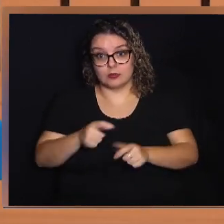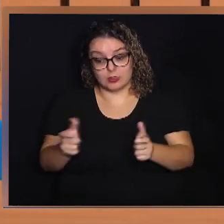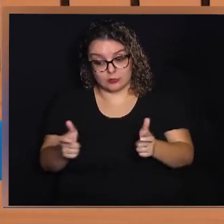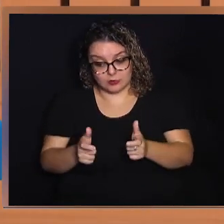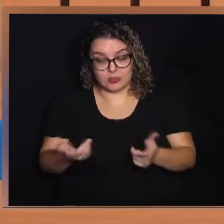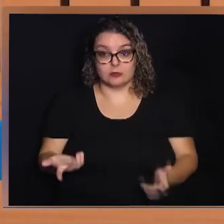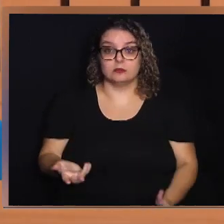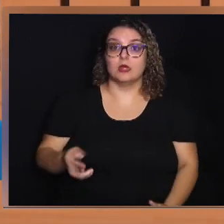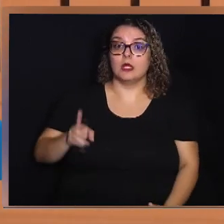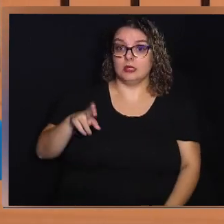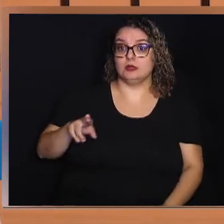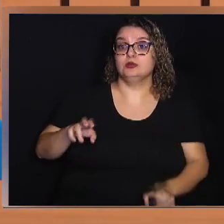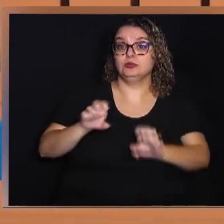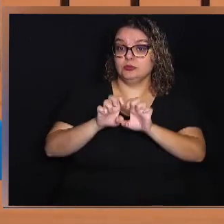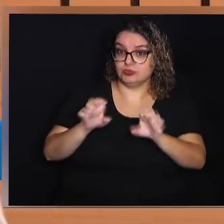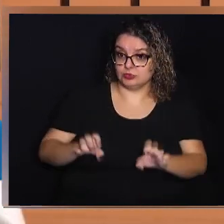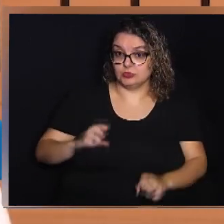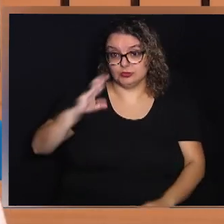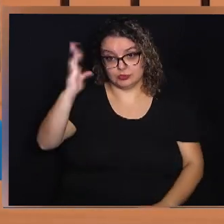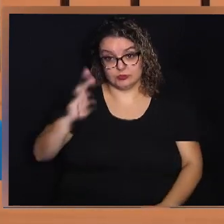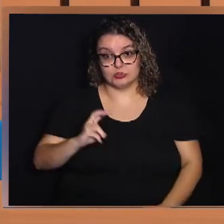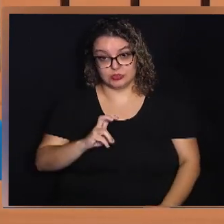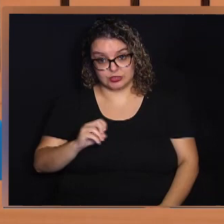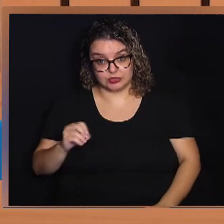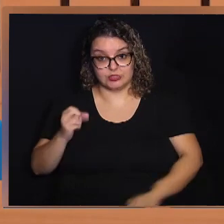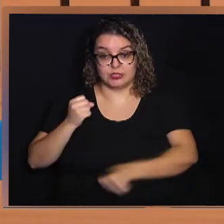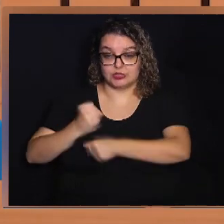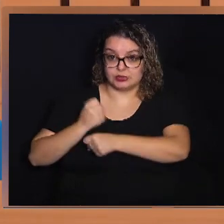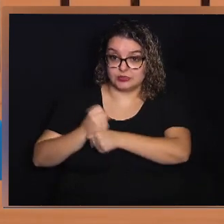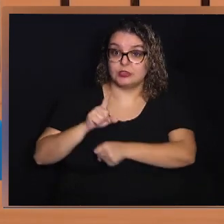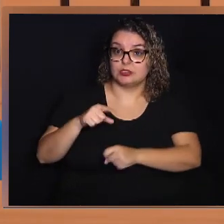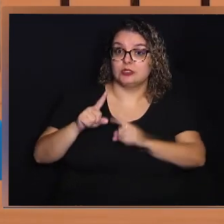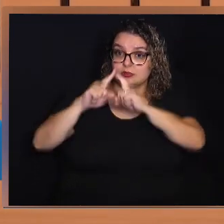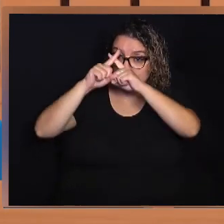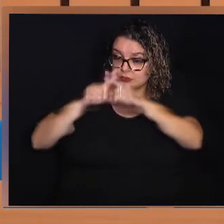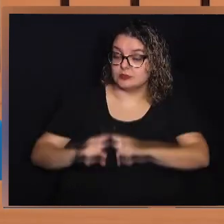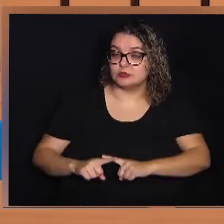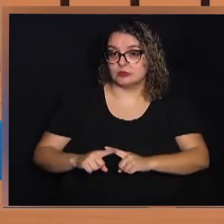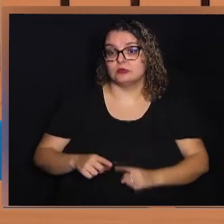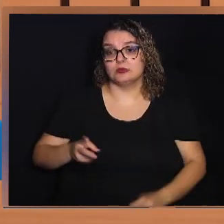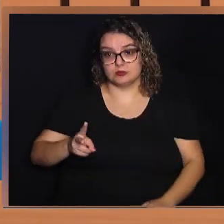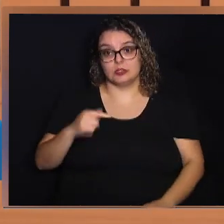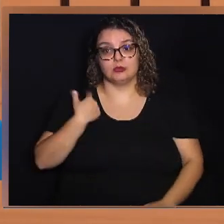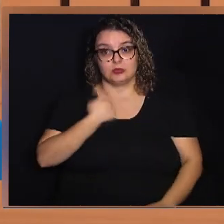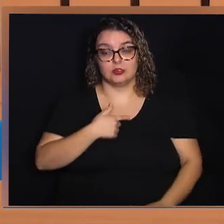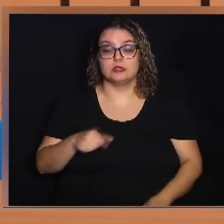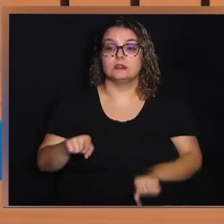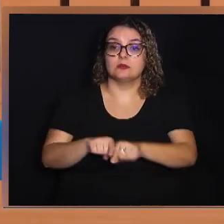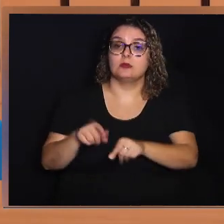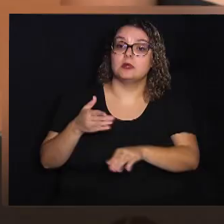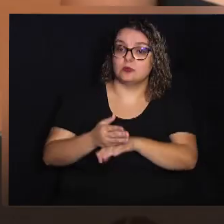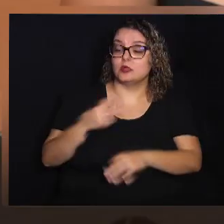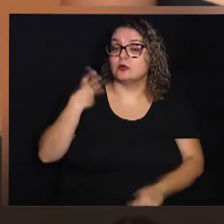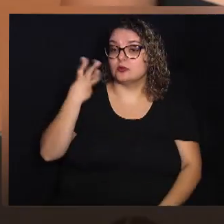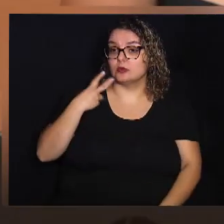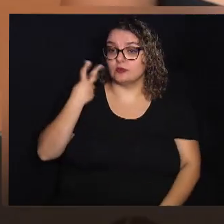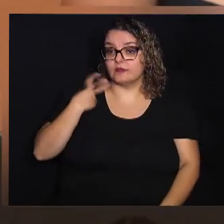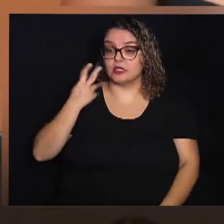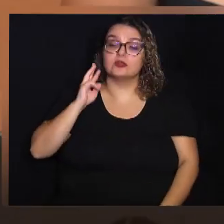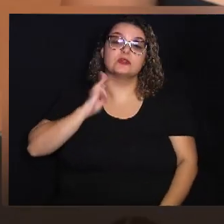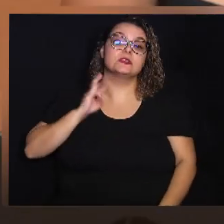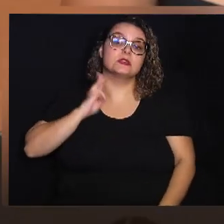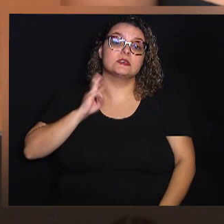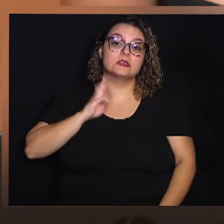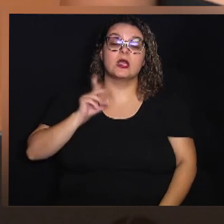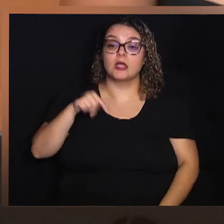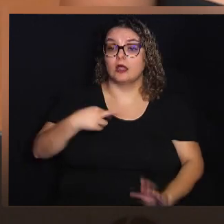ela é no curto prazo as causas São estruturais de Brasil de 500 anos então é Um Desafio permanente para nós aí também participou o